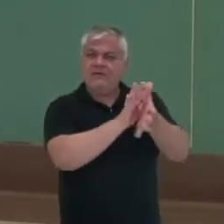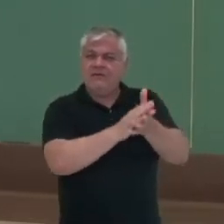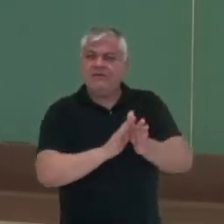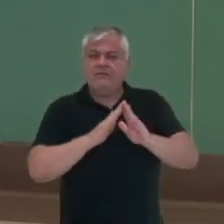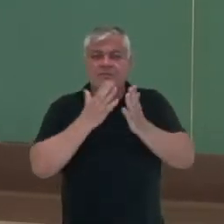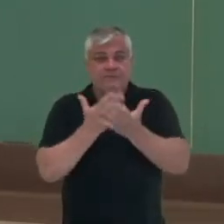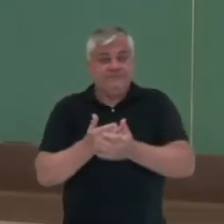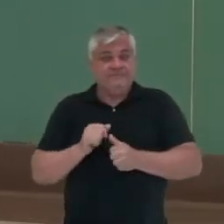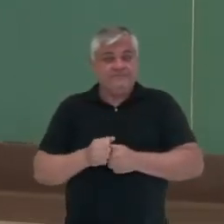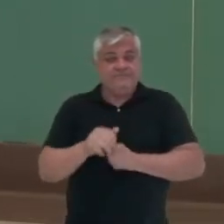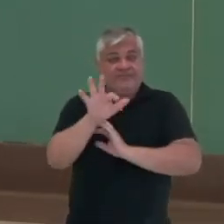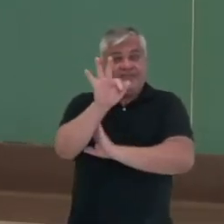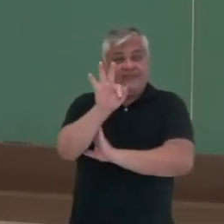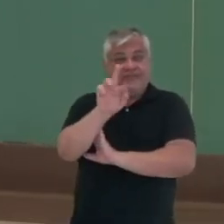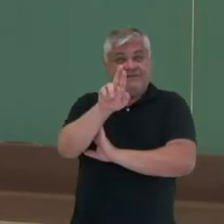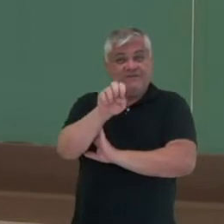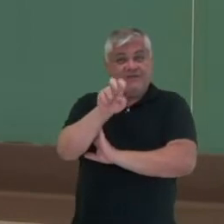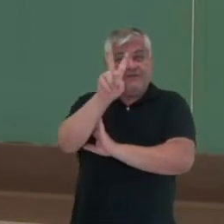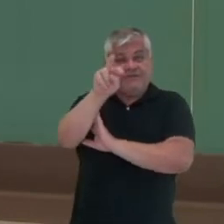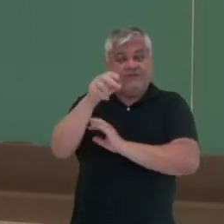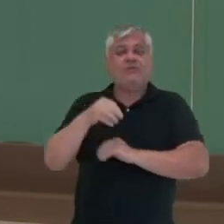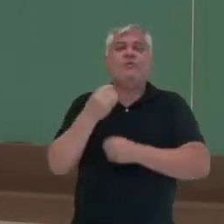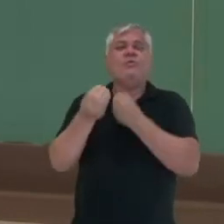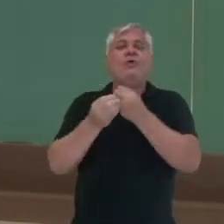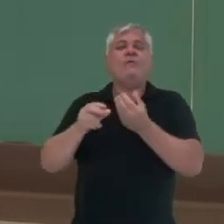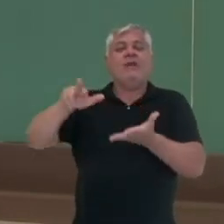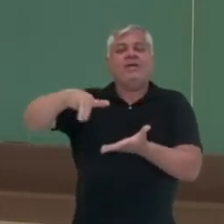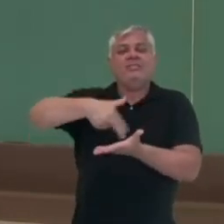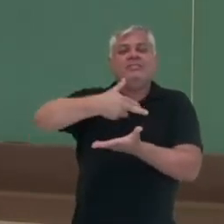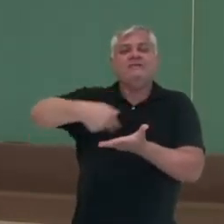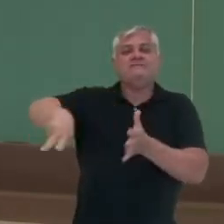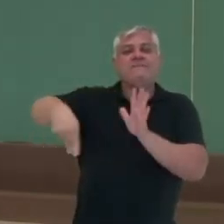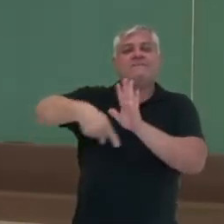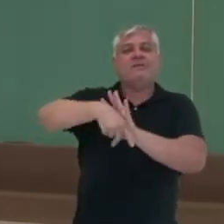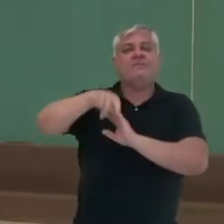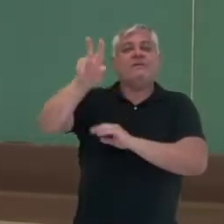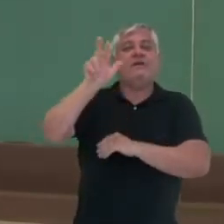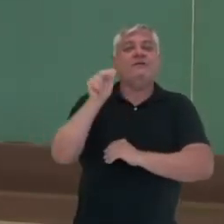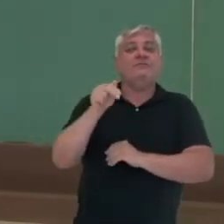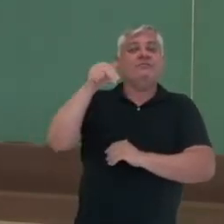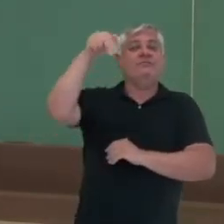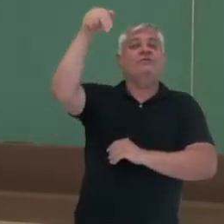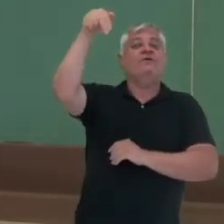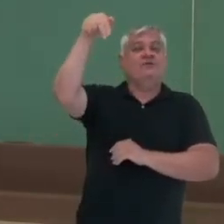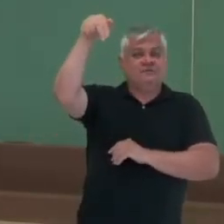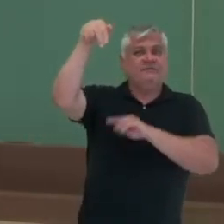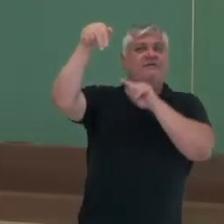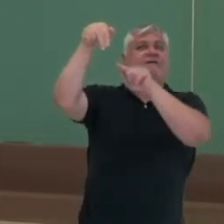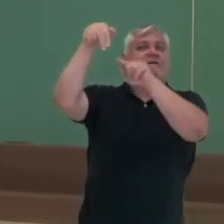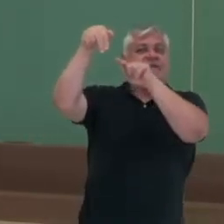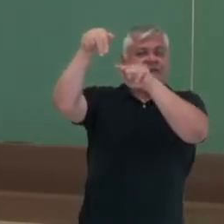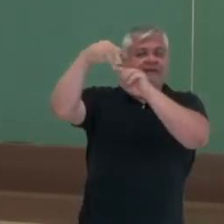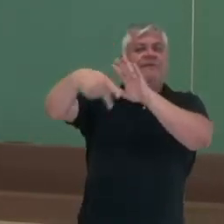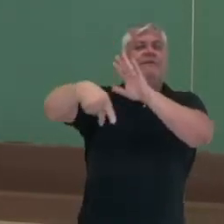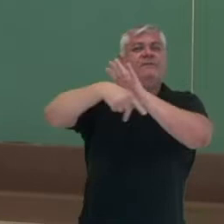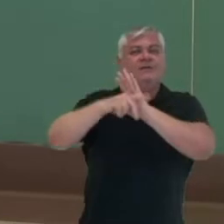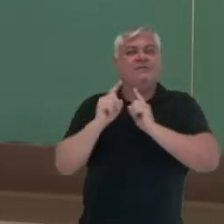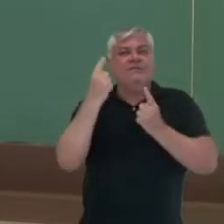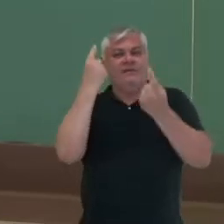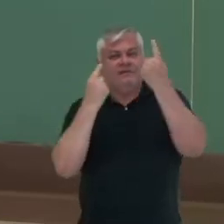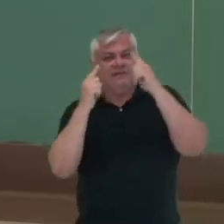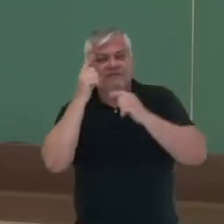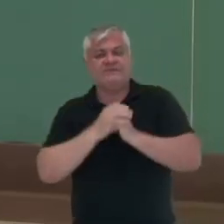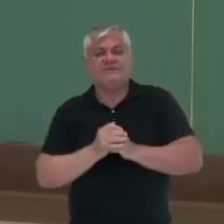o frevo, que é um tipo de dança popularmente conhecido no Nordeste e que faz parte do carnaval.